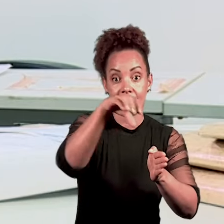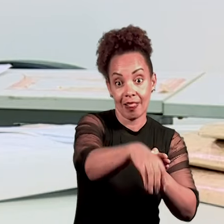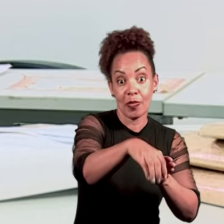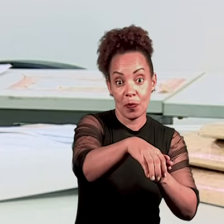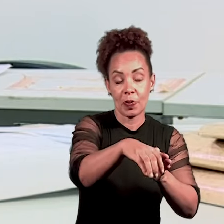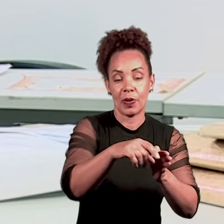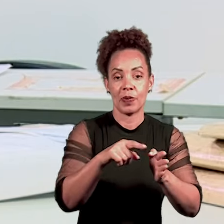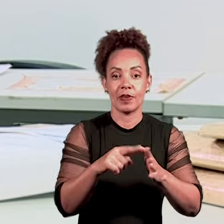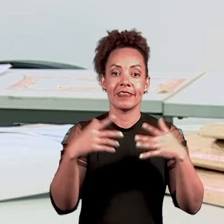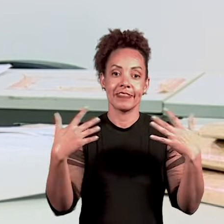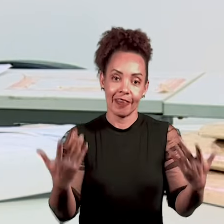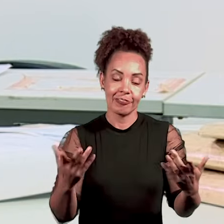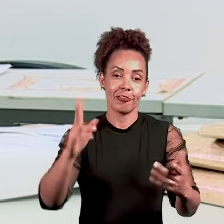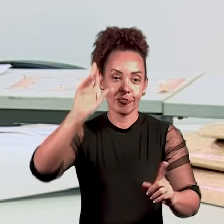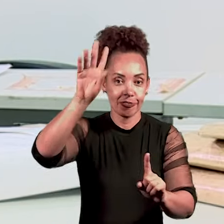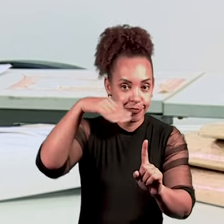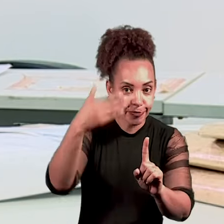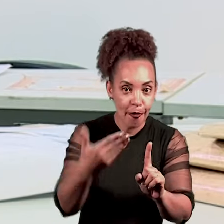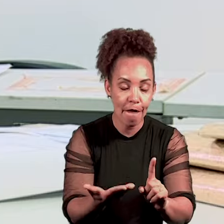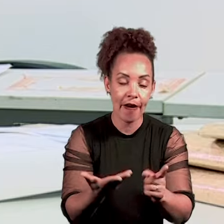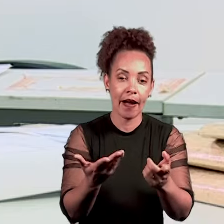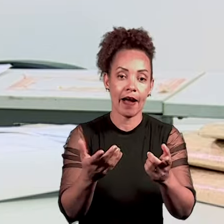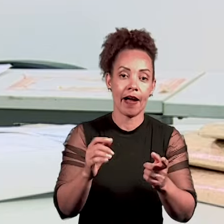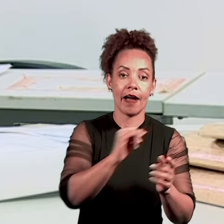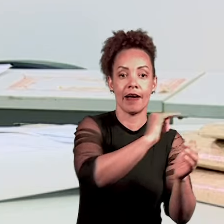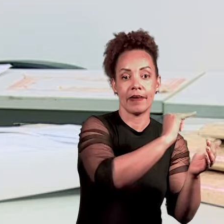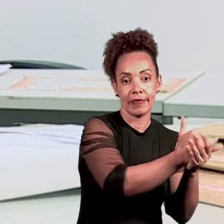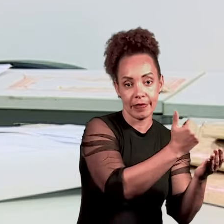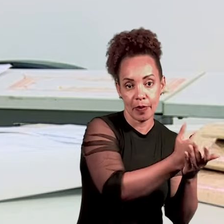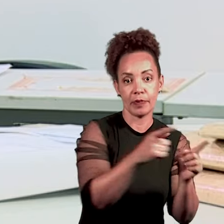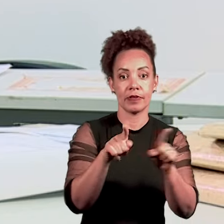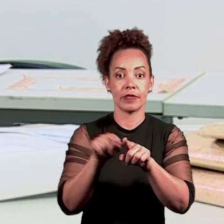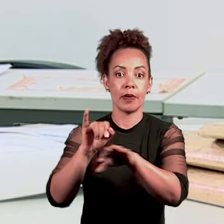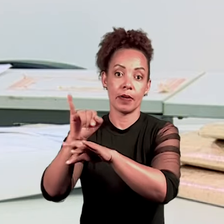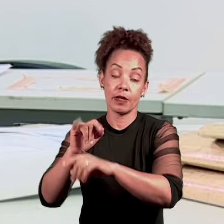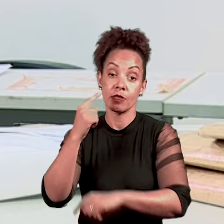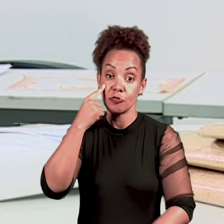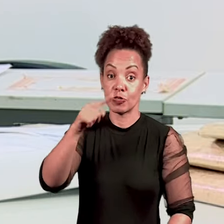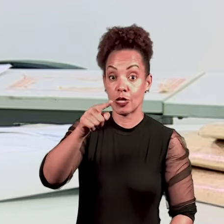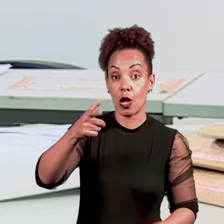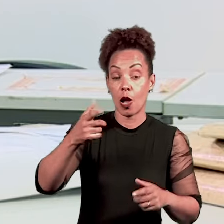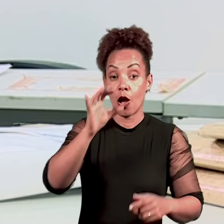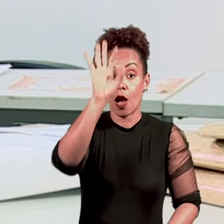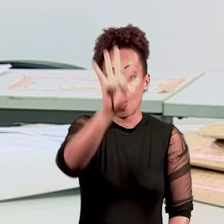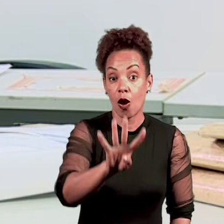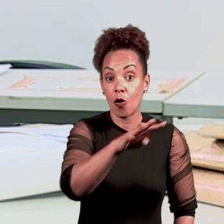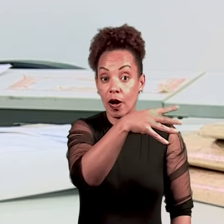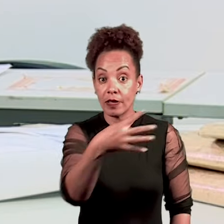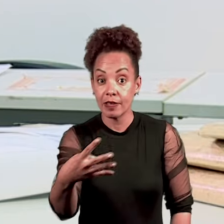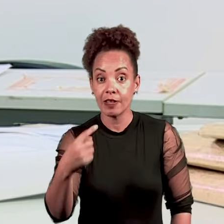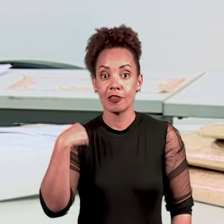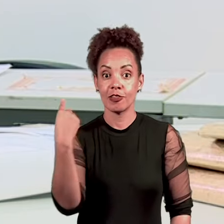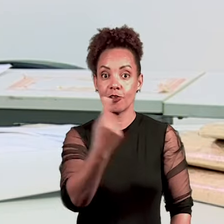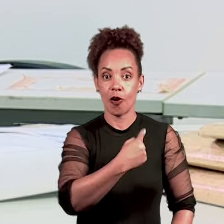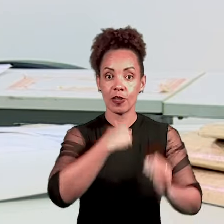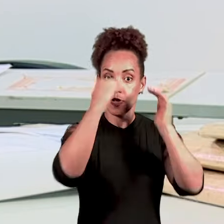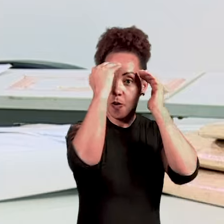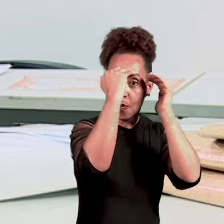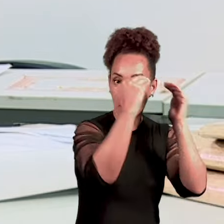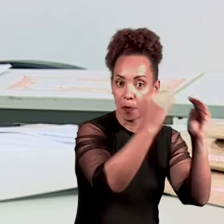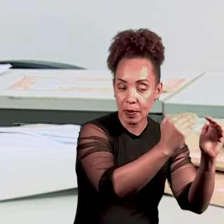honrar essas duas coisas, tanto que no nosso calendário, se vocês podem observar, a gente obedece os feriados de